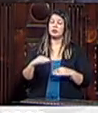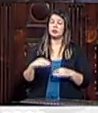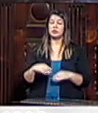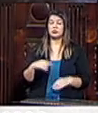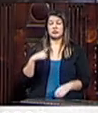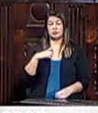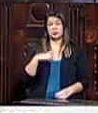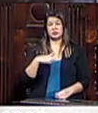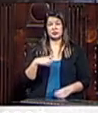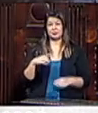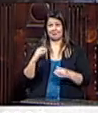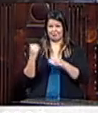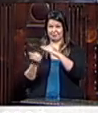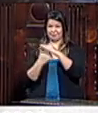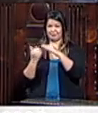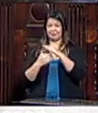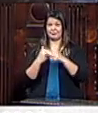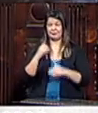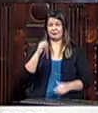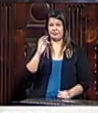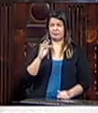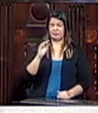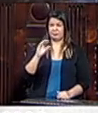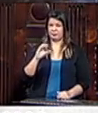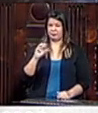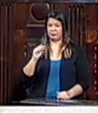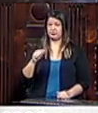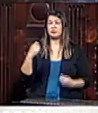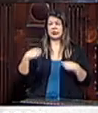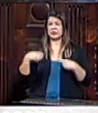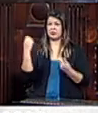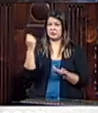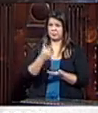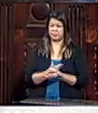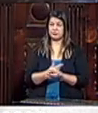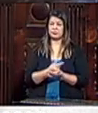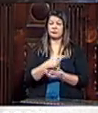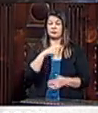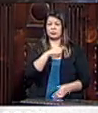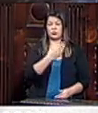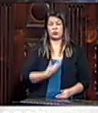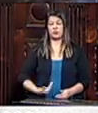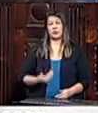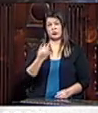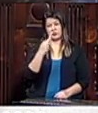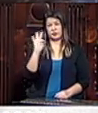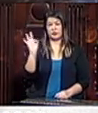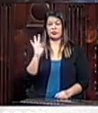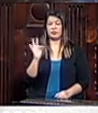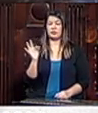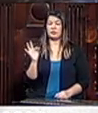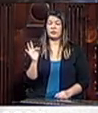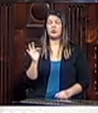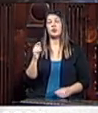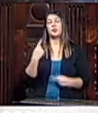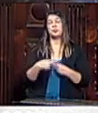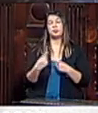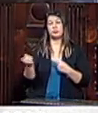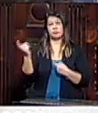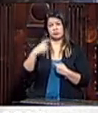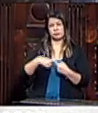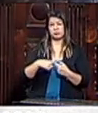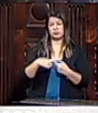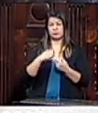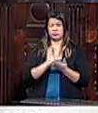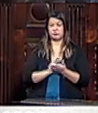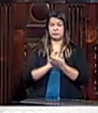a concessionária FCA terá que pagar compensação ao governo federal por devolver parte da malha